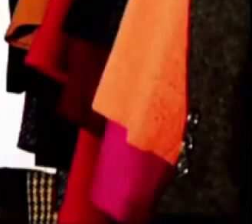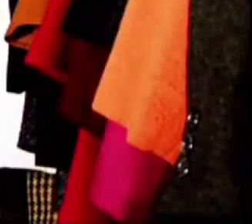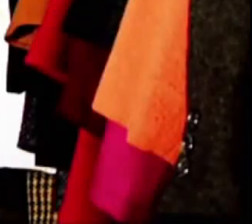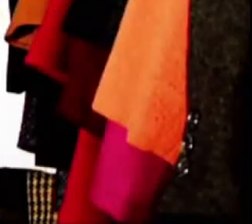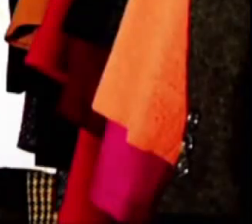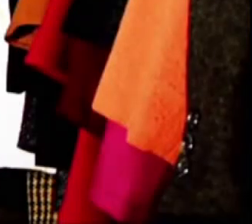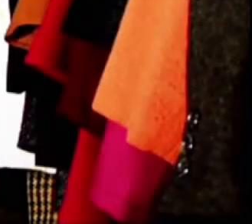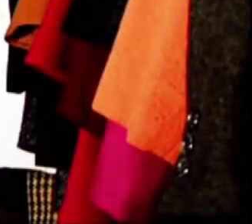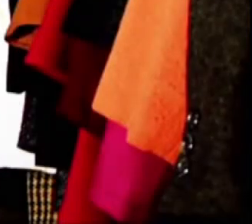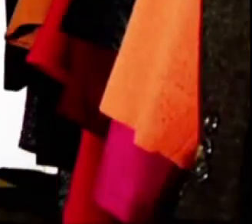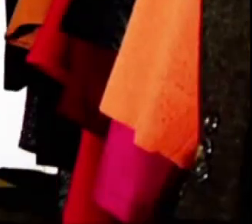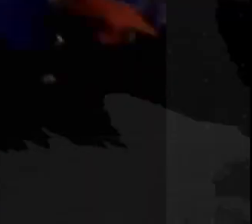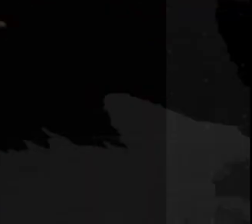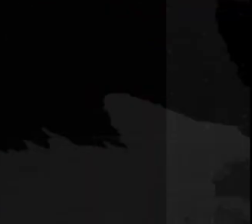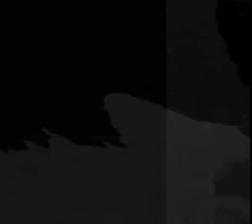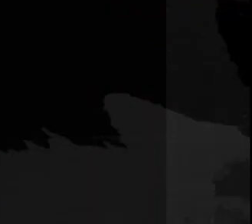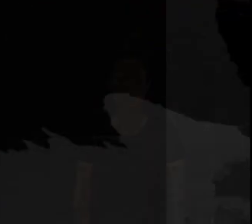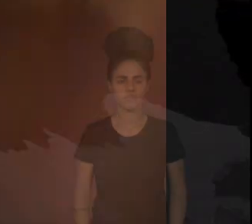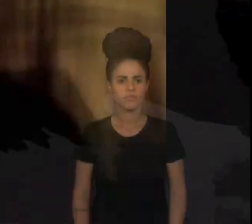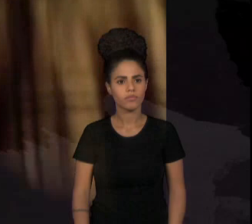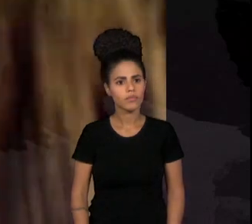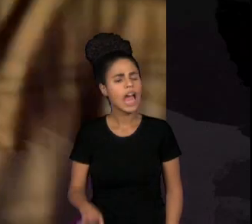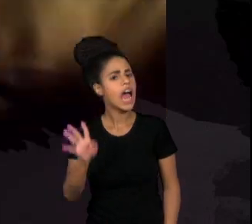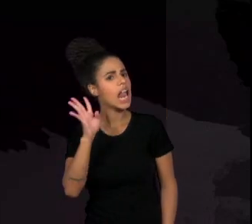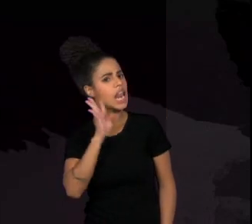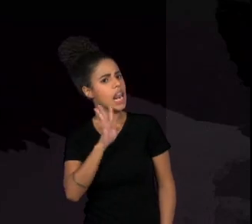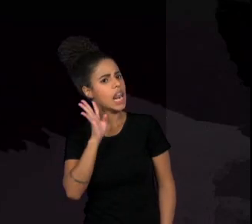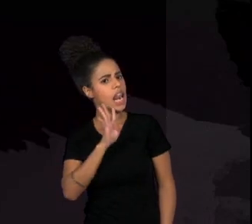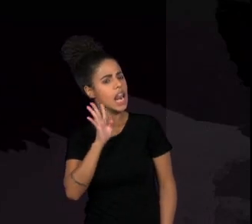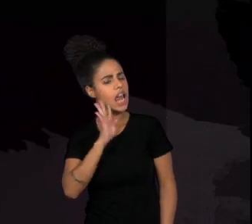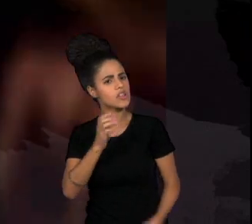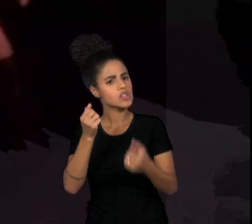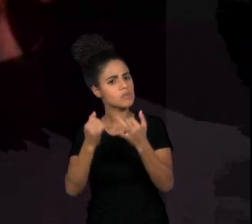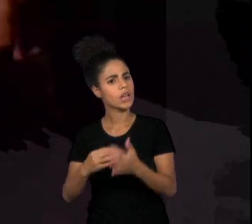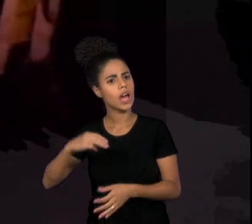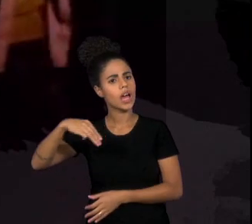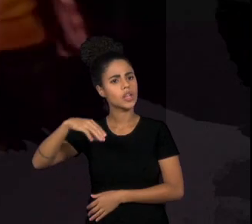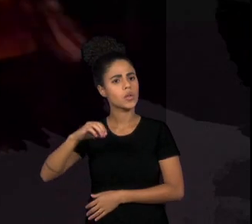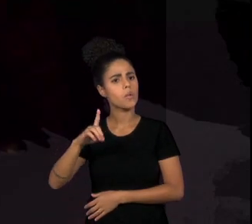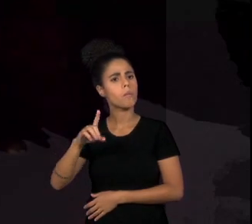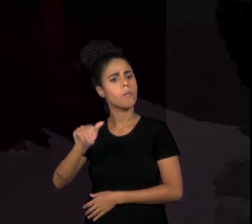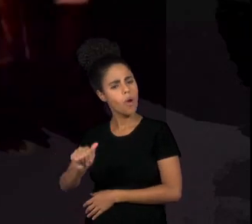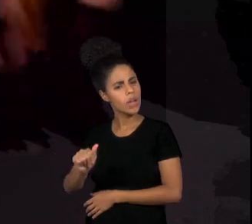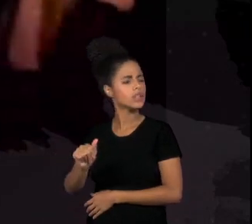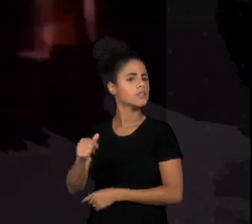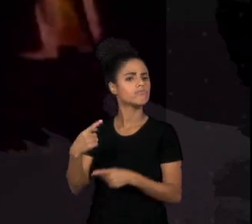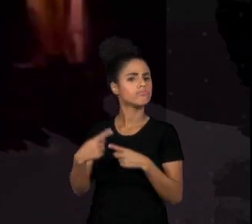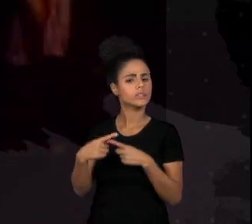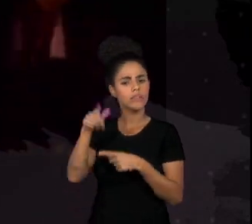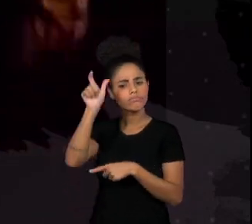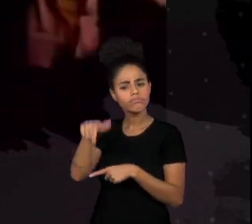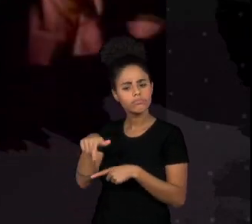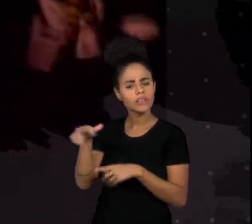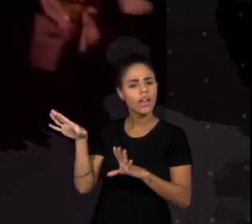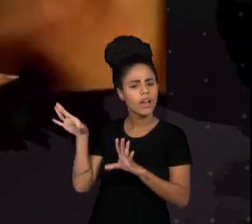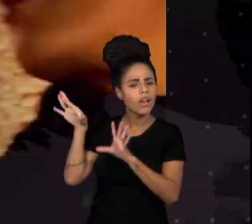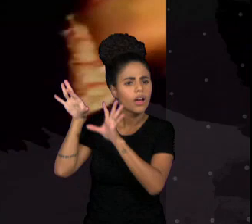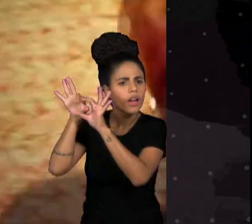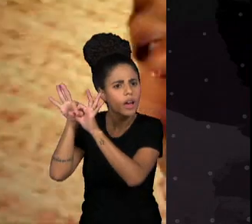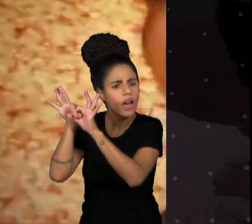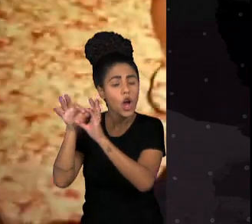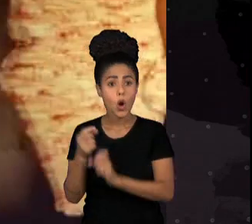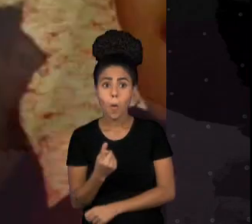custo, foi um conselho. Eu achei legal você ter falado da moda, ter trazido essa conexão da moda, porque eu enxergo você, esse cara conectado, e seu